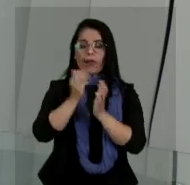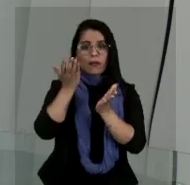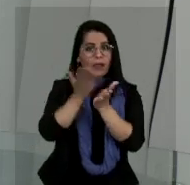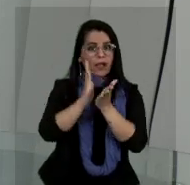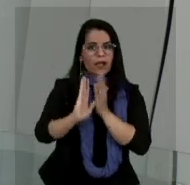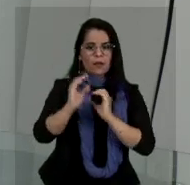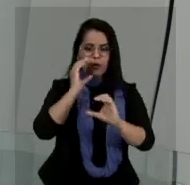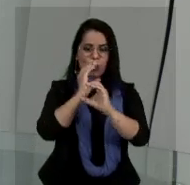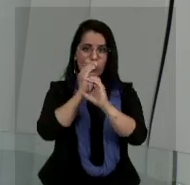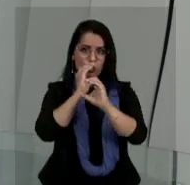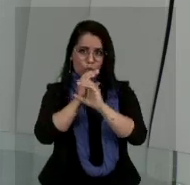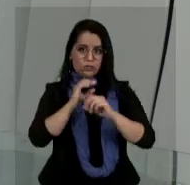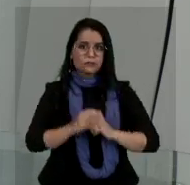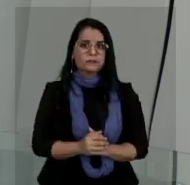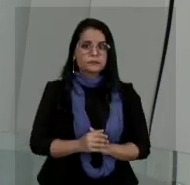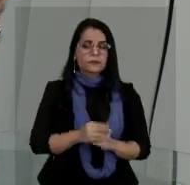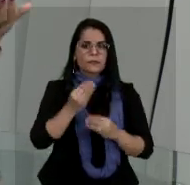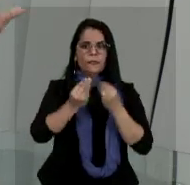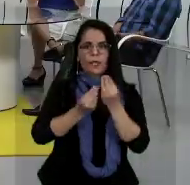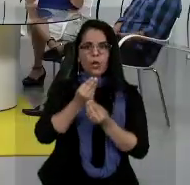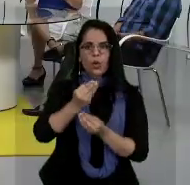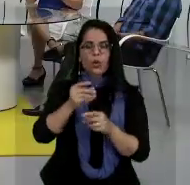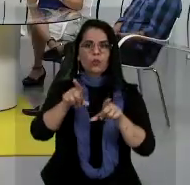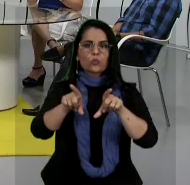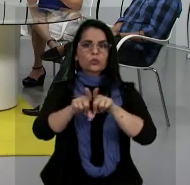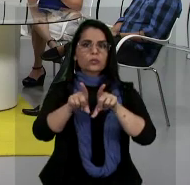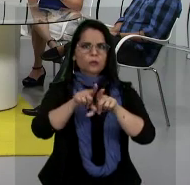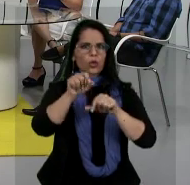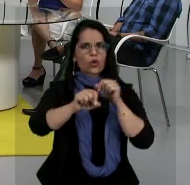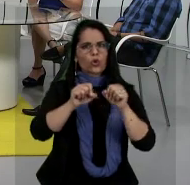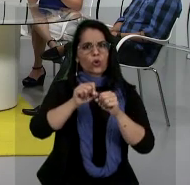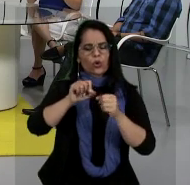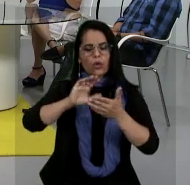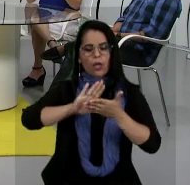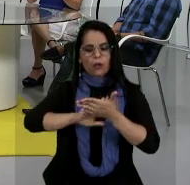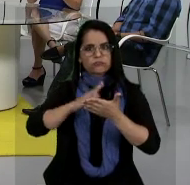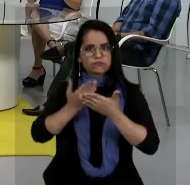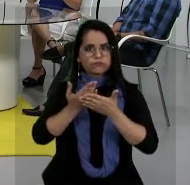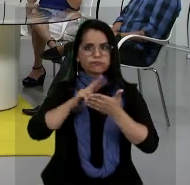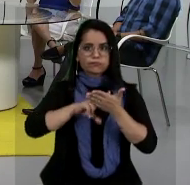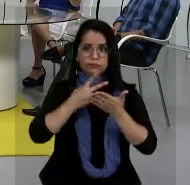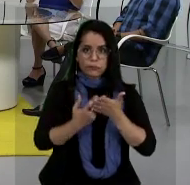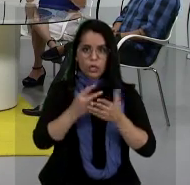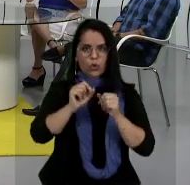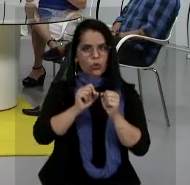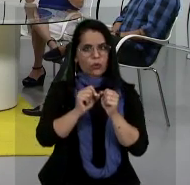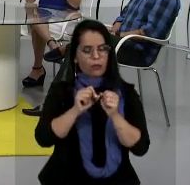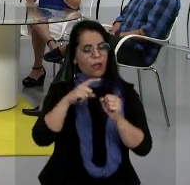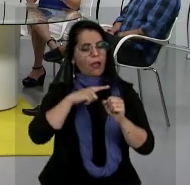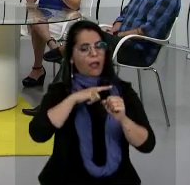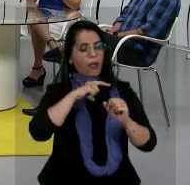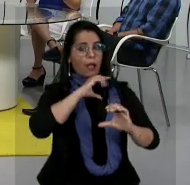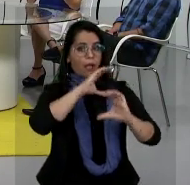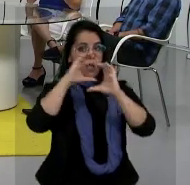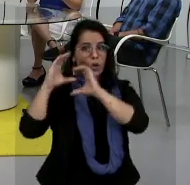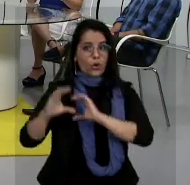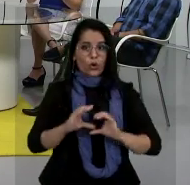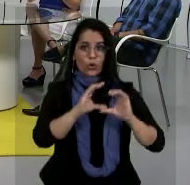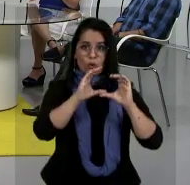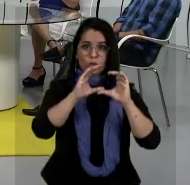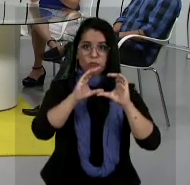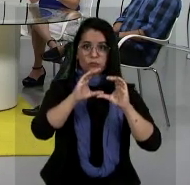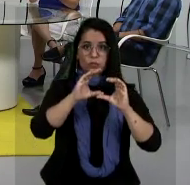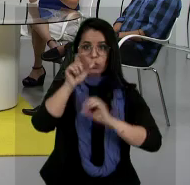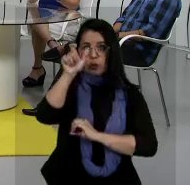de comunicação, como? Através do intérprete de Libras, que vai fazer o canal de comunicação